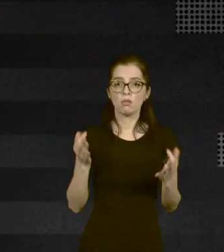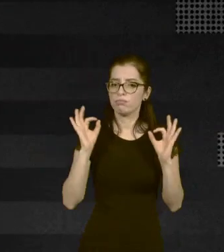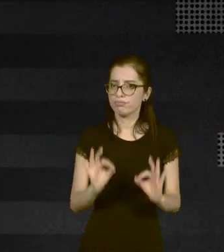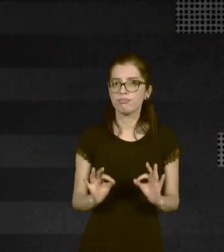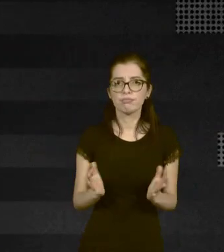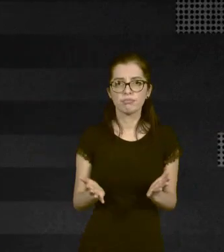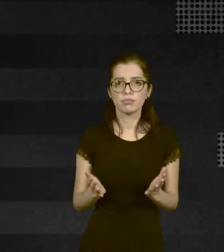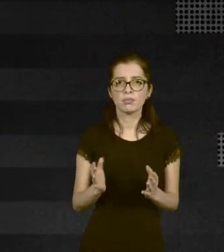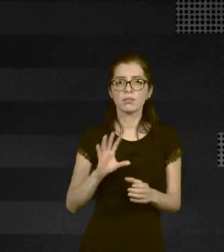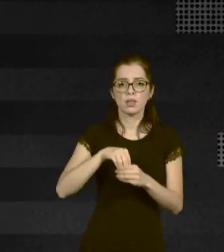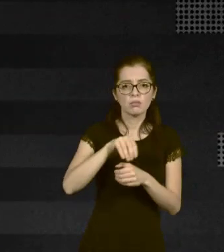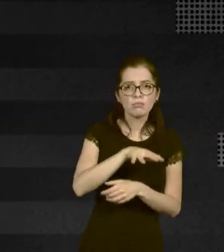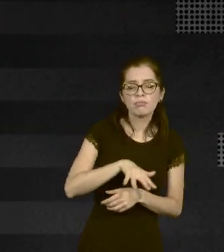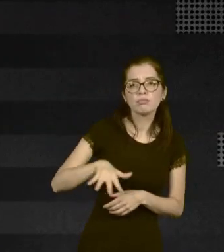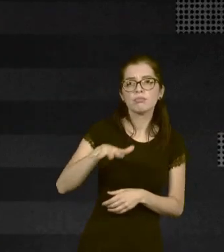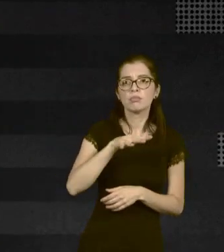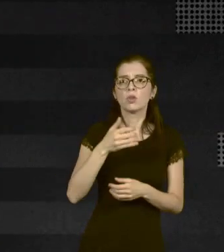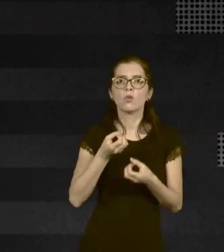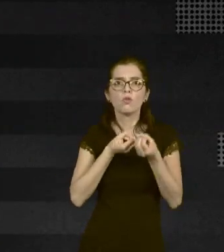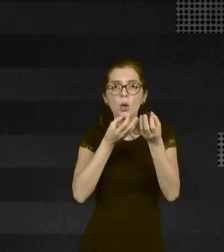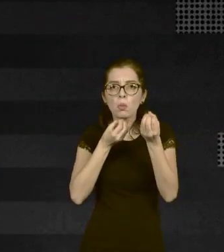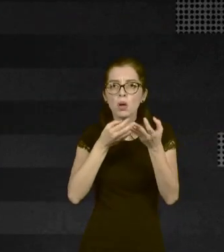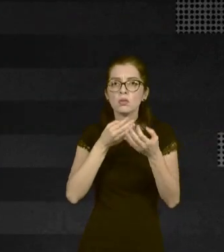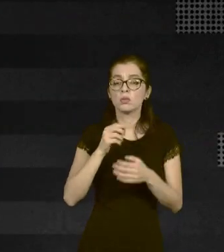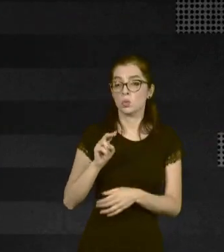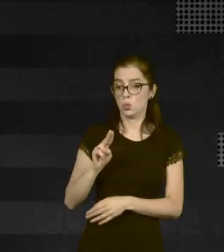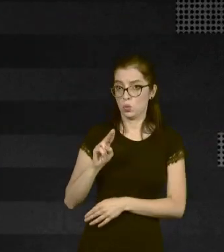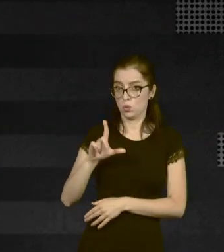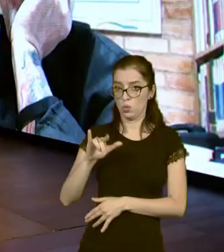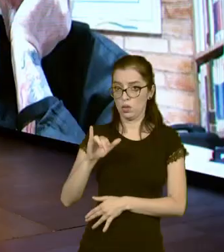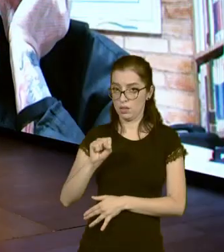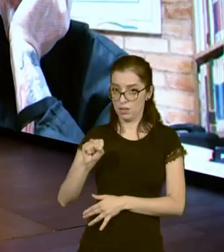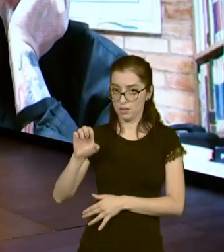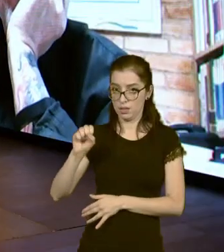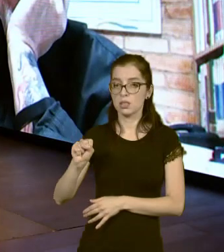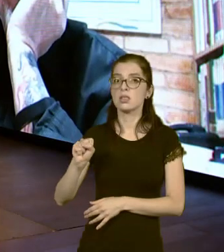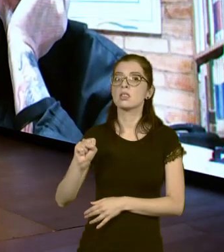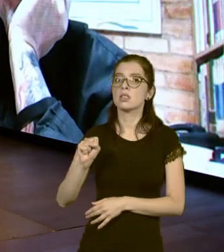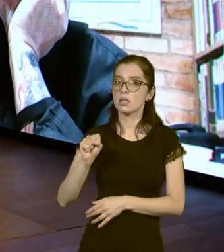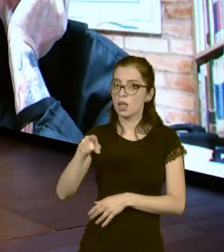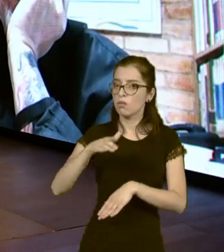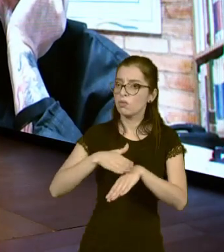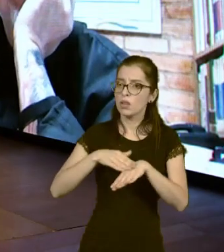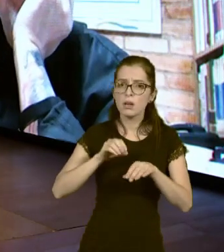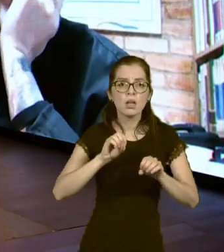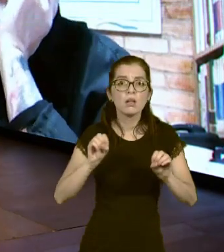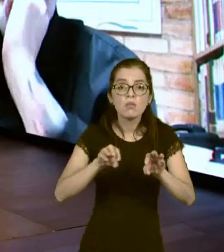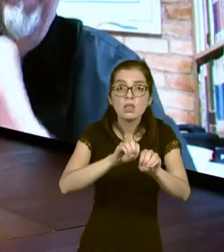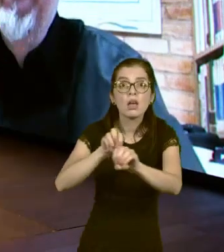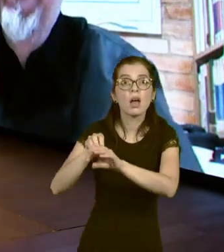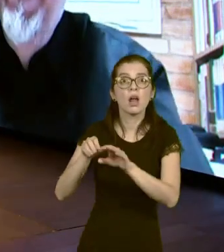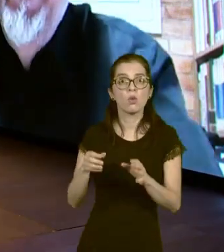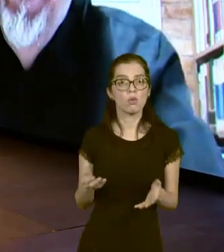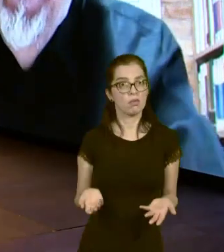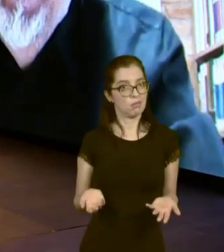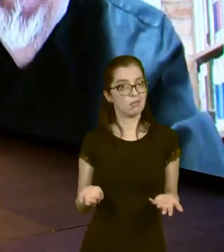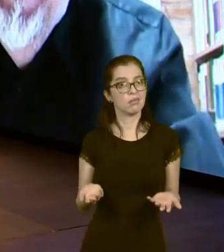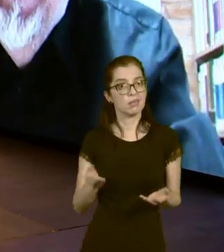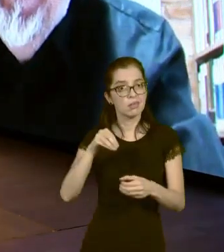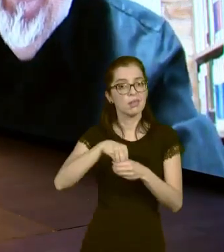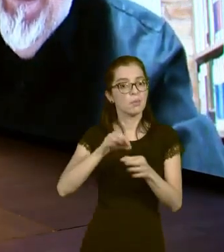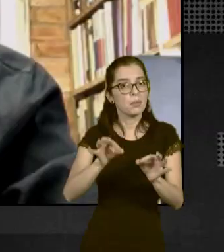de centro cultural maravilhosa, a melhor escola de arte da América Latina, era considerada